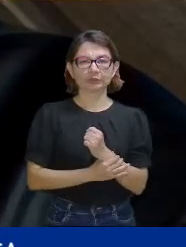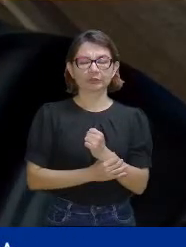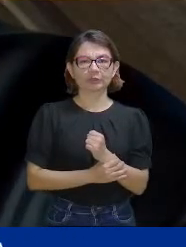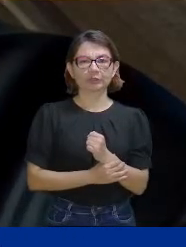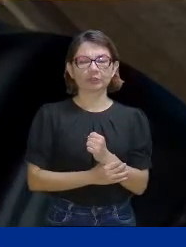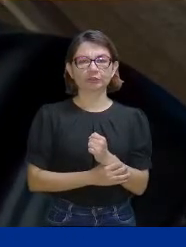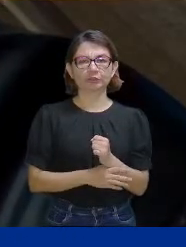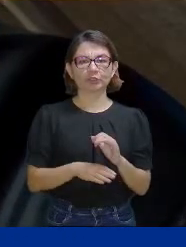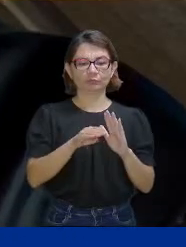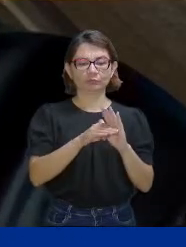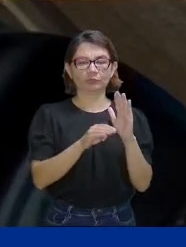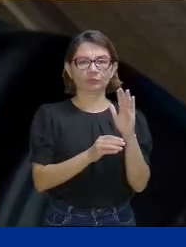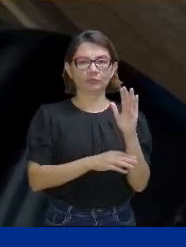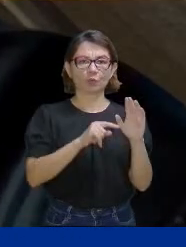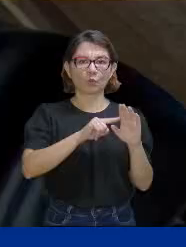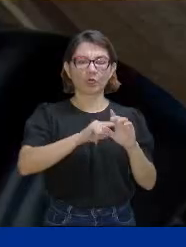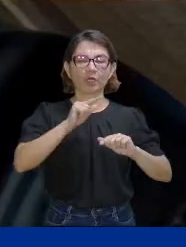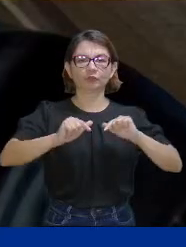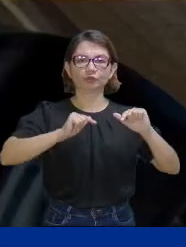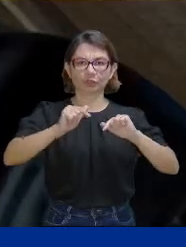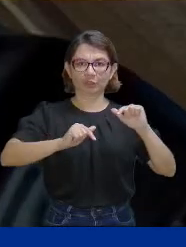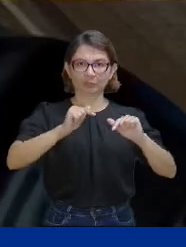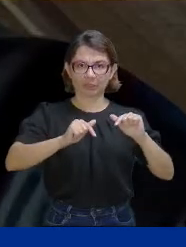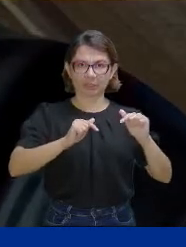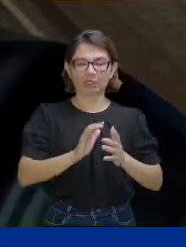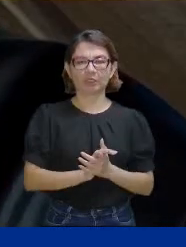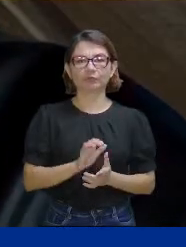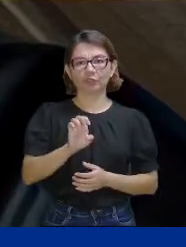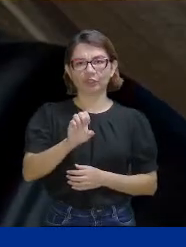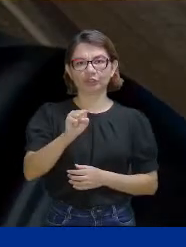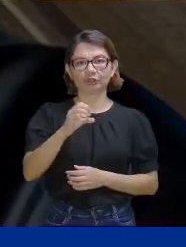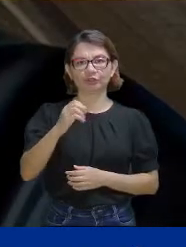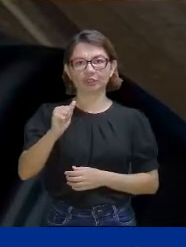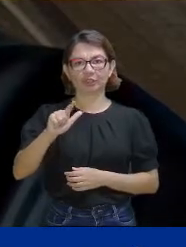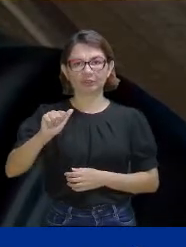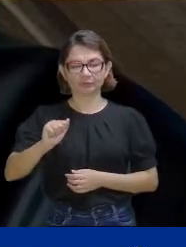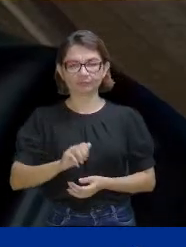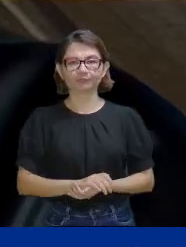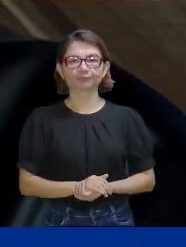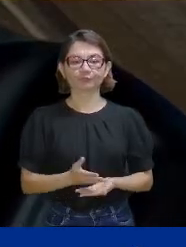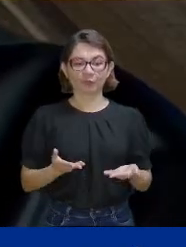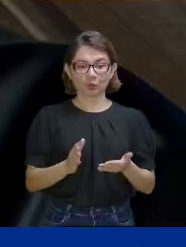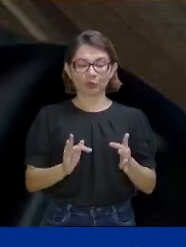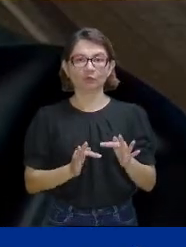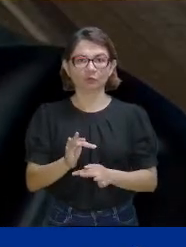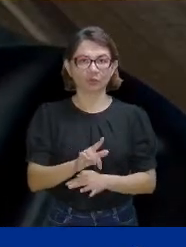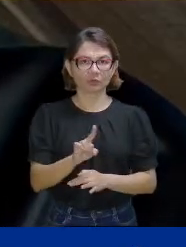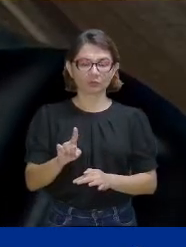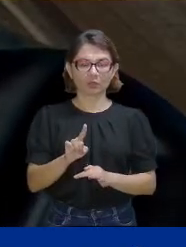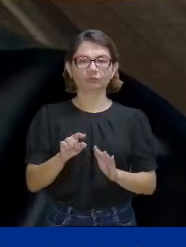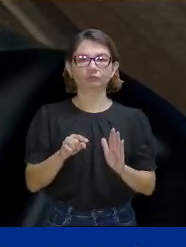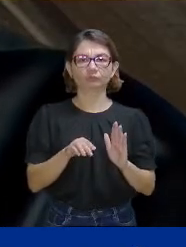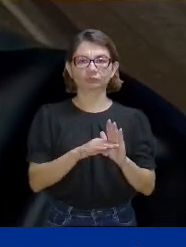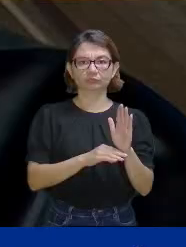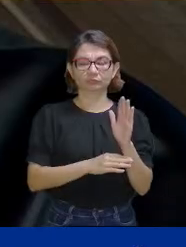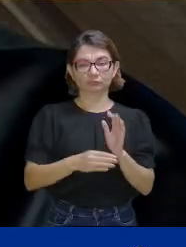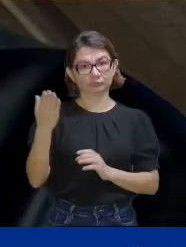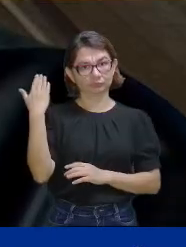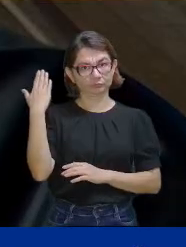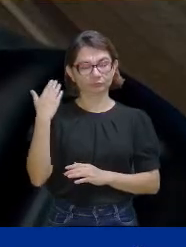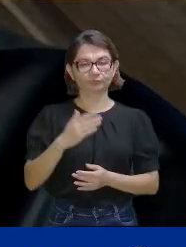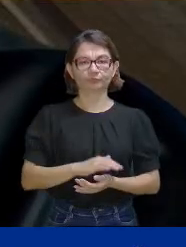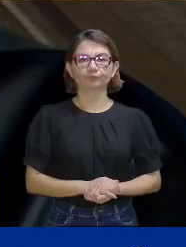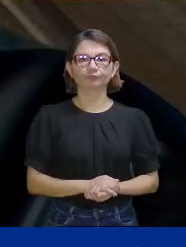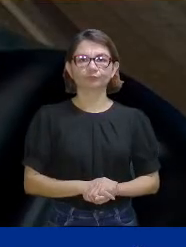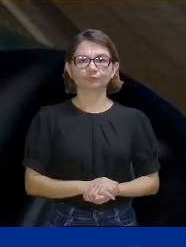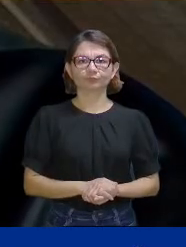escalas Natália, pretéritas, ambiente e não as virtual, escalas juiz presentes, nem as Alex escalas Gouveia. futuras. E eu ressalto isso, porque as escalas presentes e as